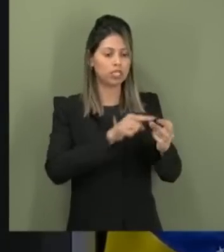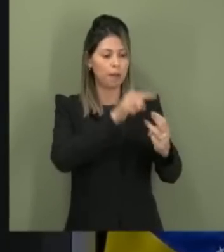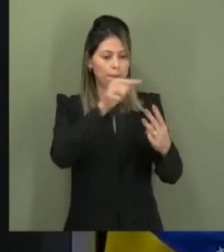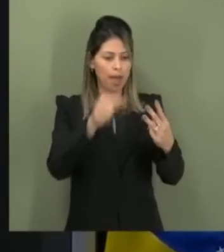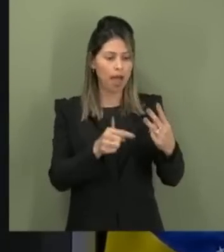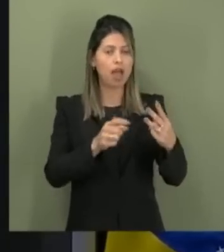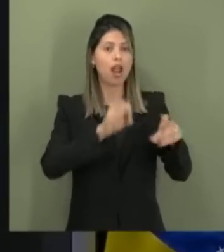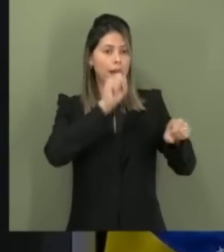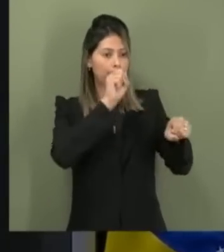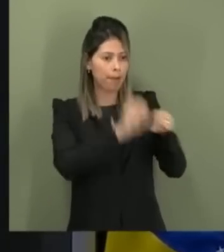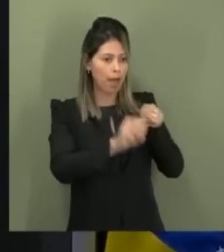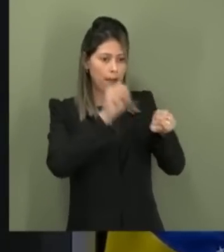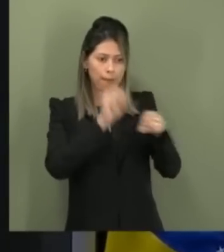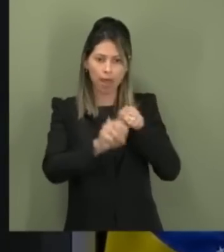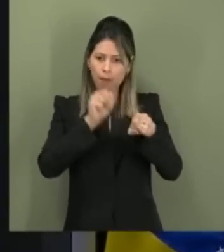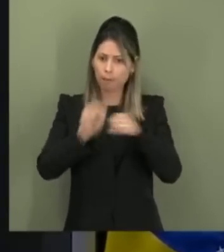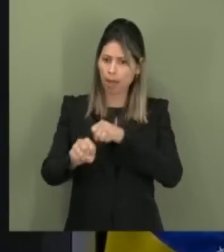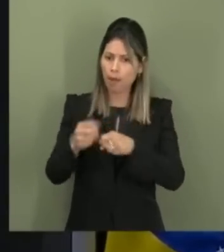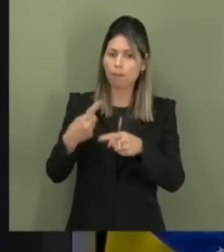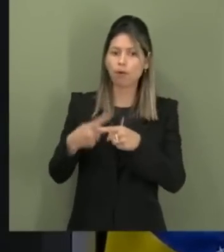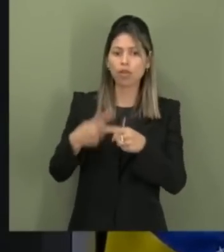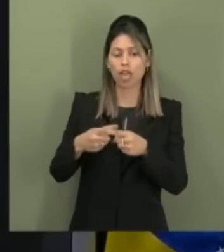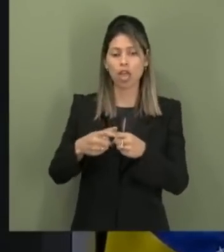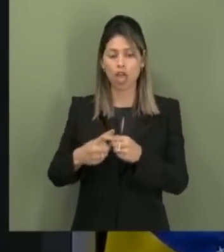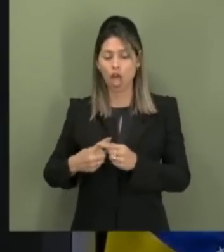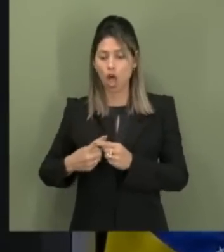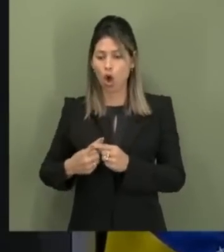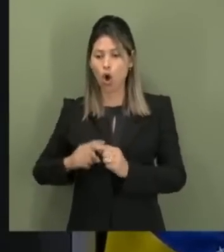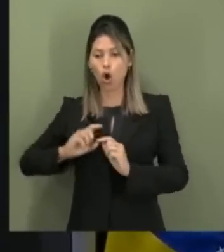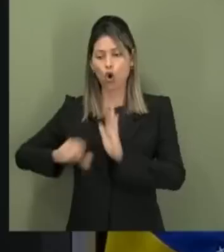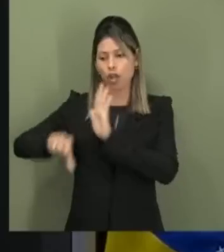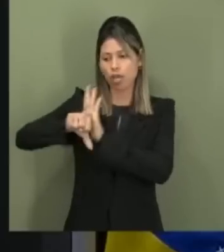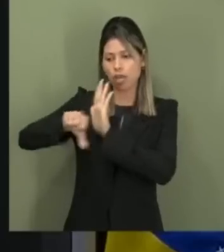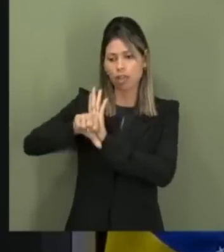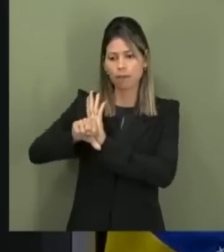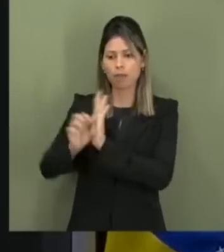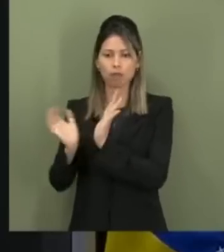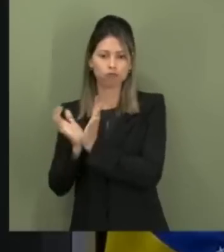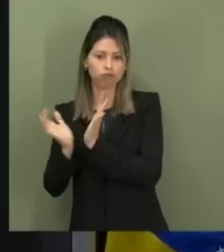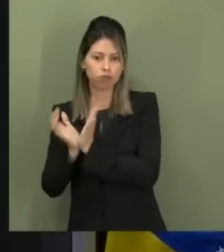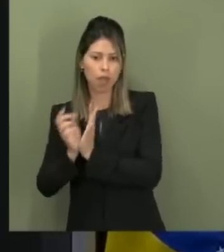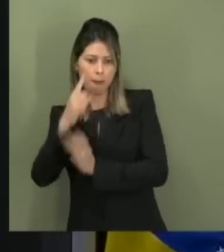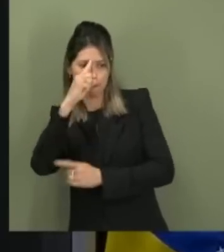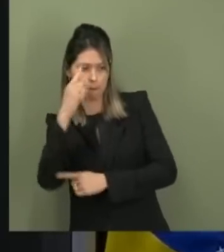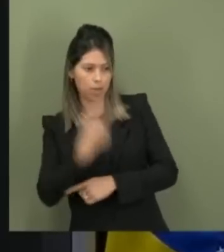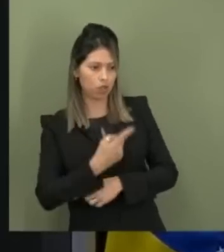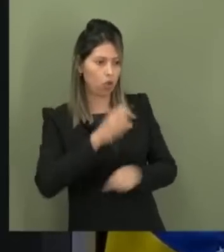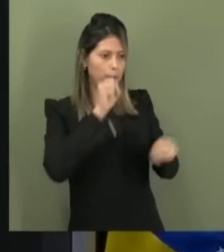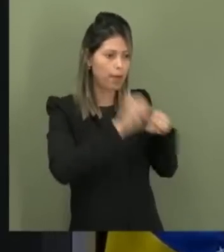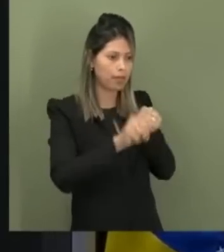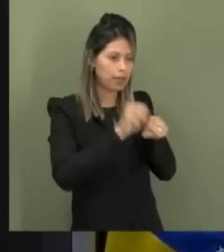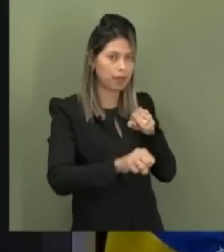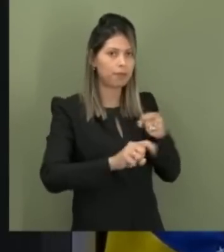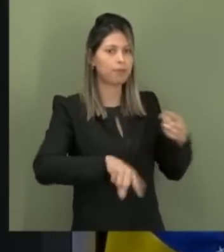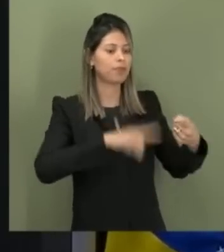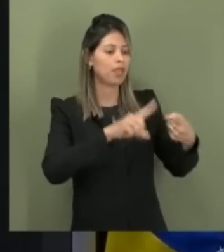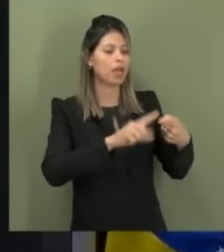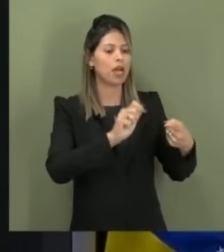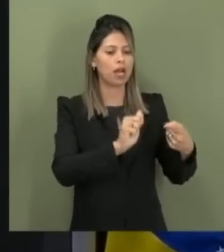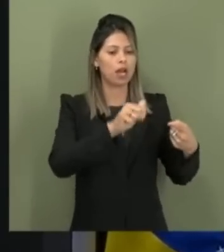pelo combate ao crime organizado. Temos aqui Antônio Machado Dias, juiz de execução do Estado de São